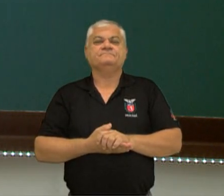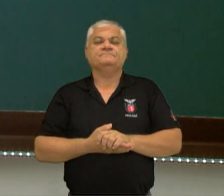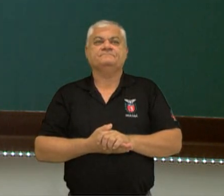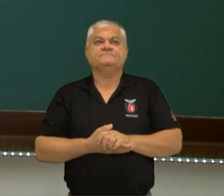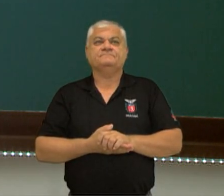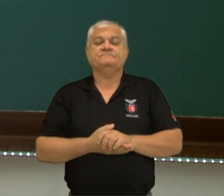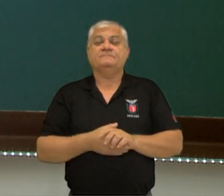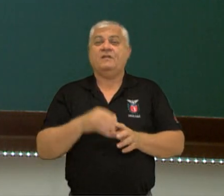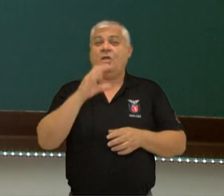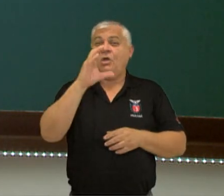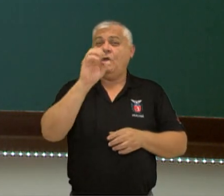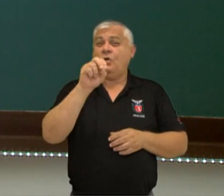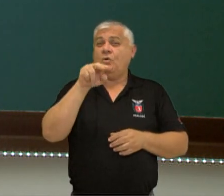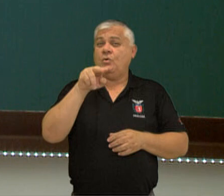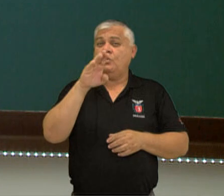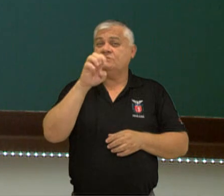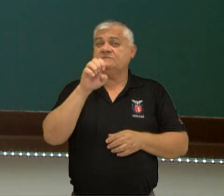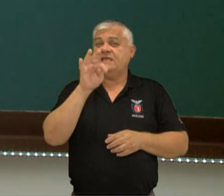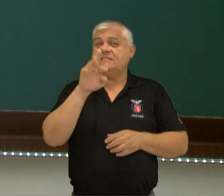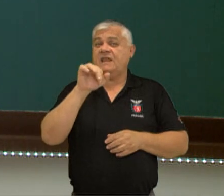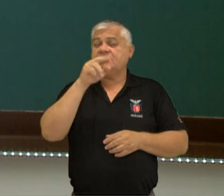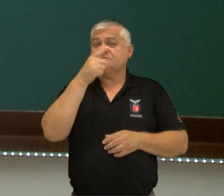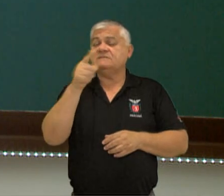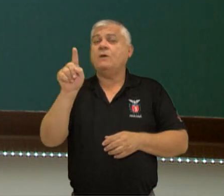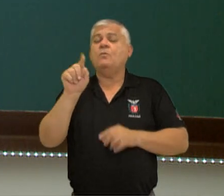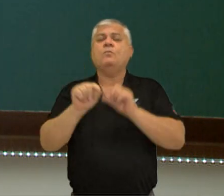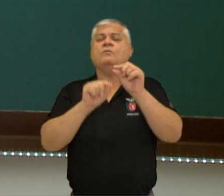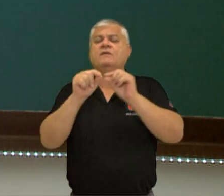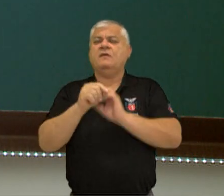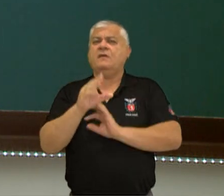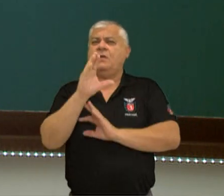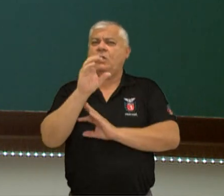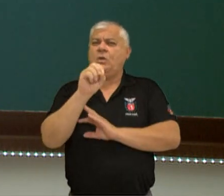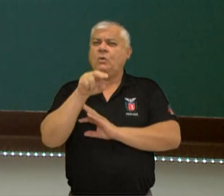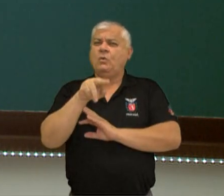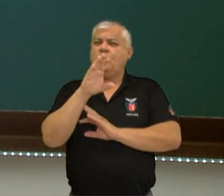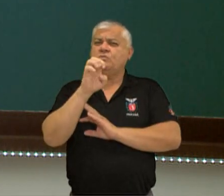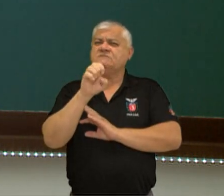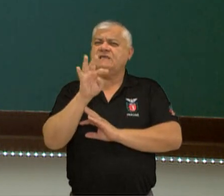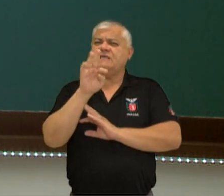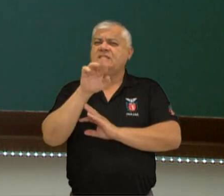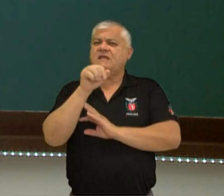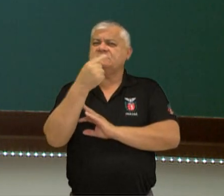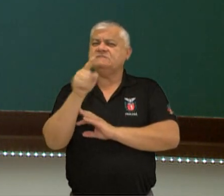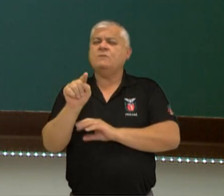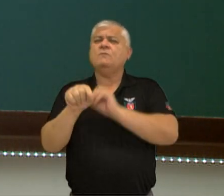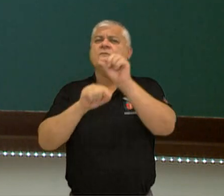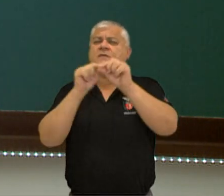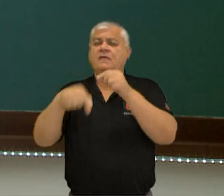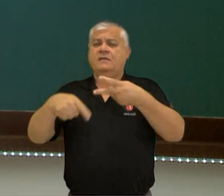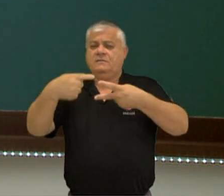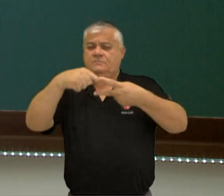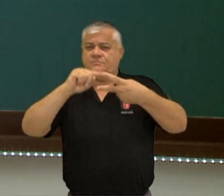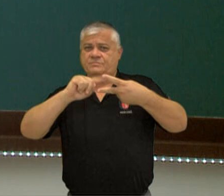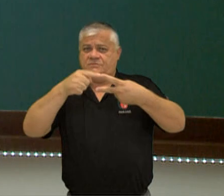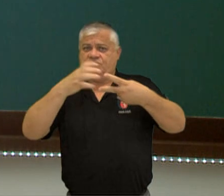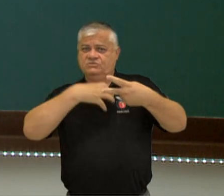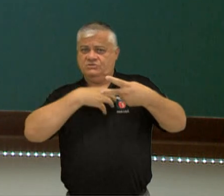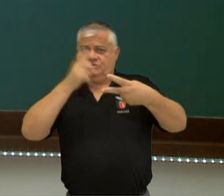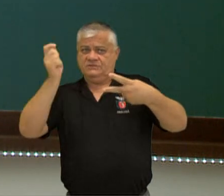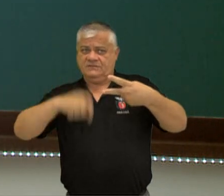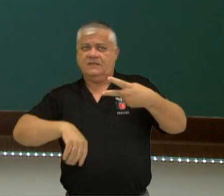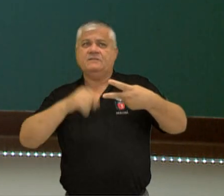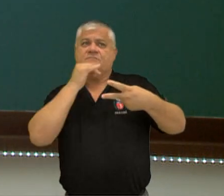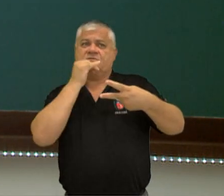Em relação à concentração das soluções, a gente pode calcular elas de duas formas. Então eu tenho concentração comum,